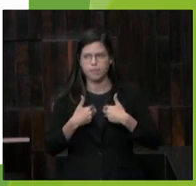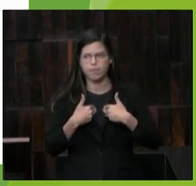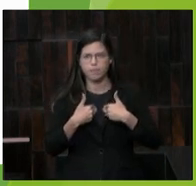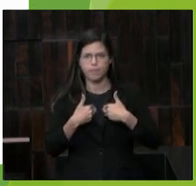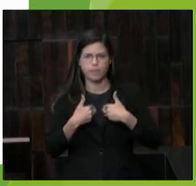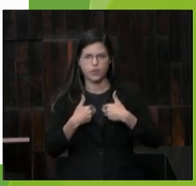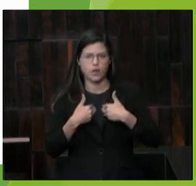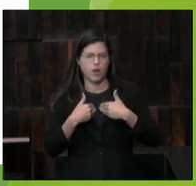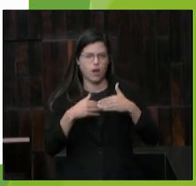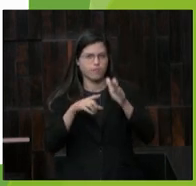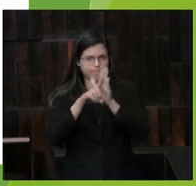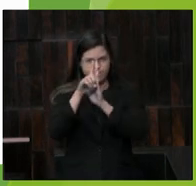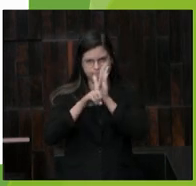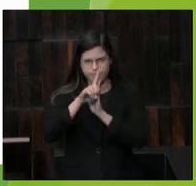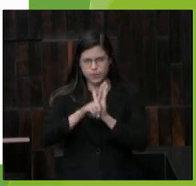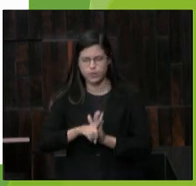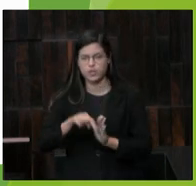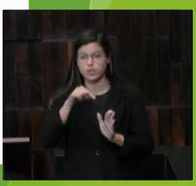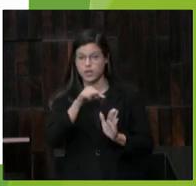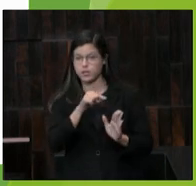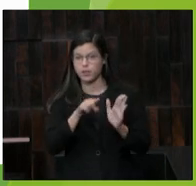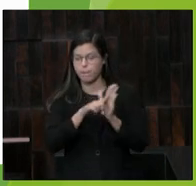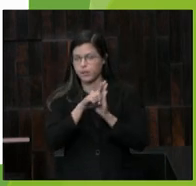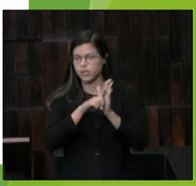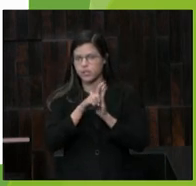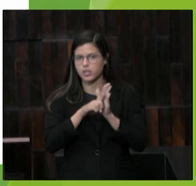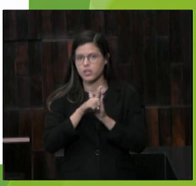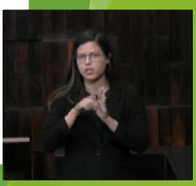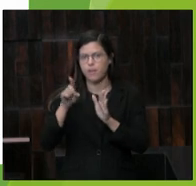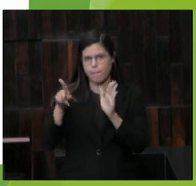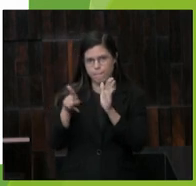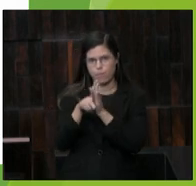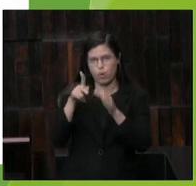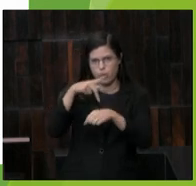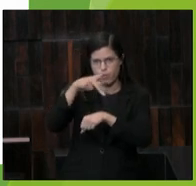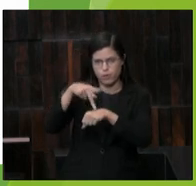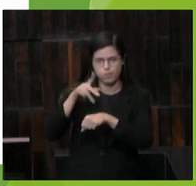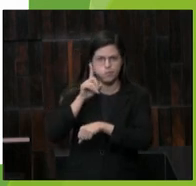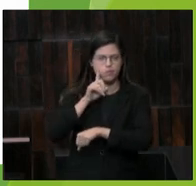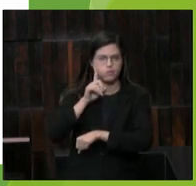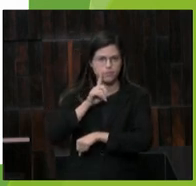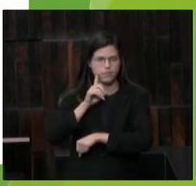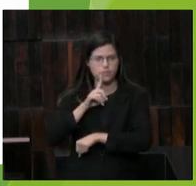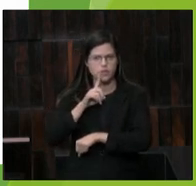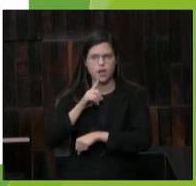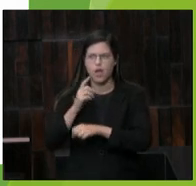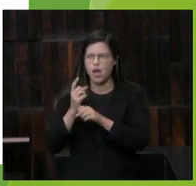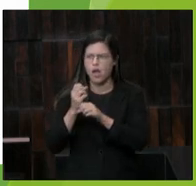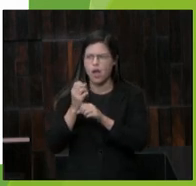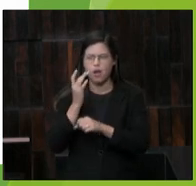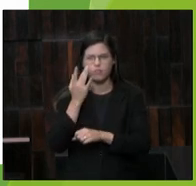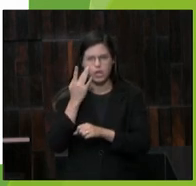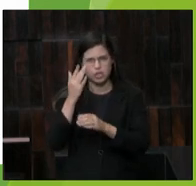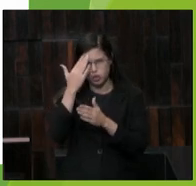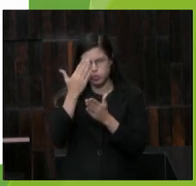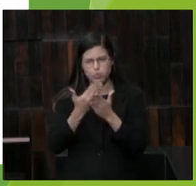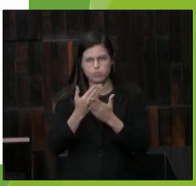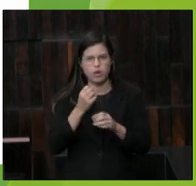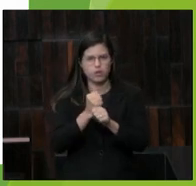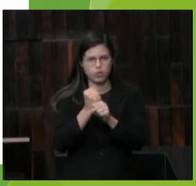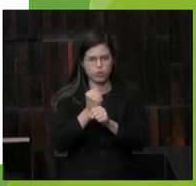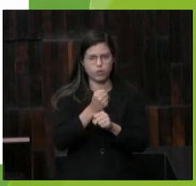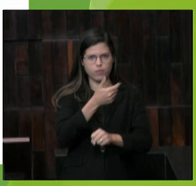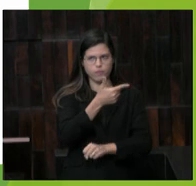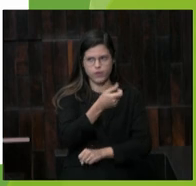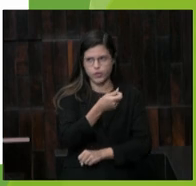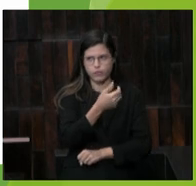nas últimas pesquisas. Essa pesquisa é dos Estados Unidos, acho que está de 2023, mas,